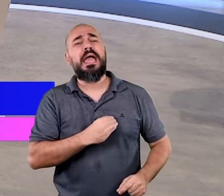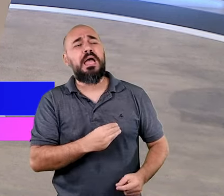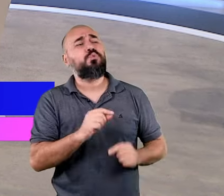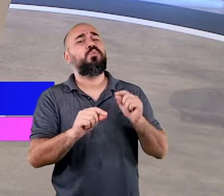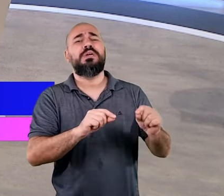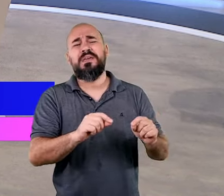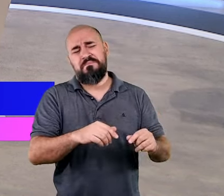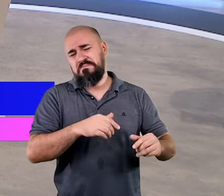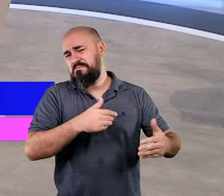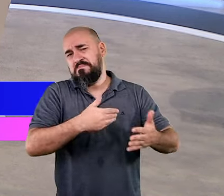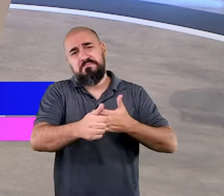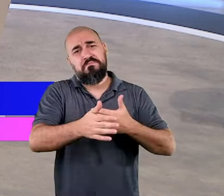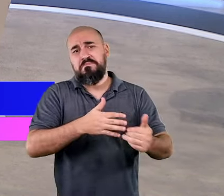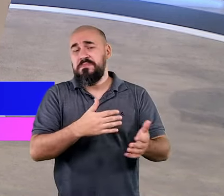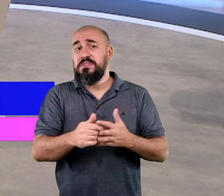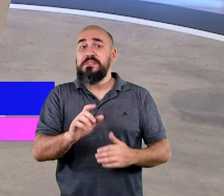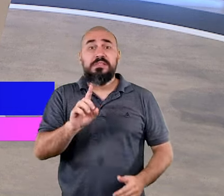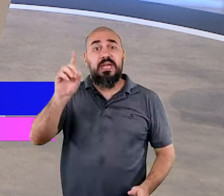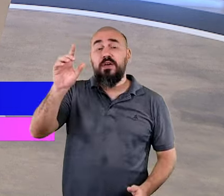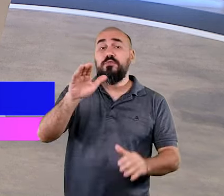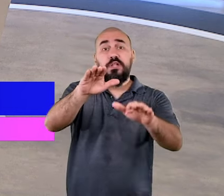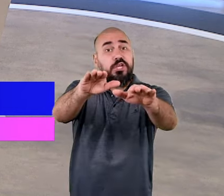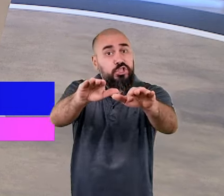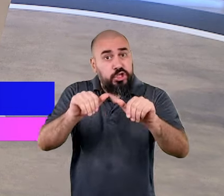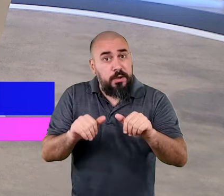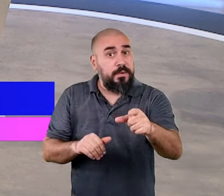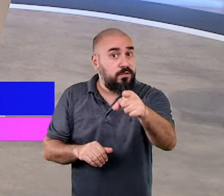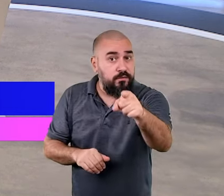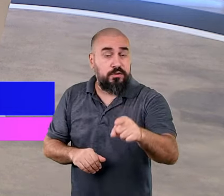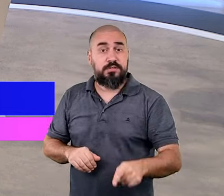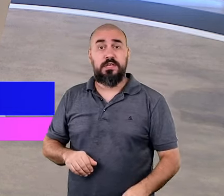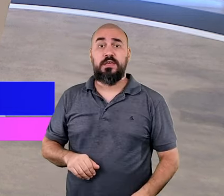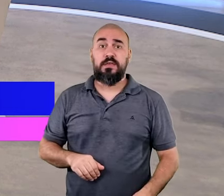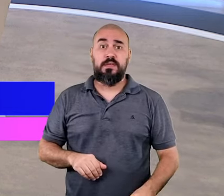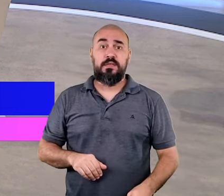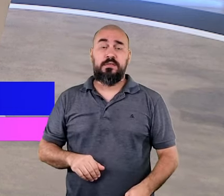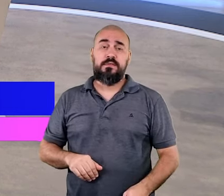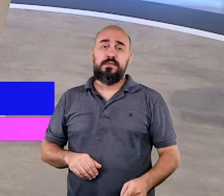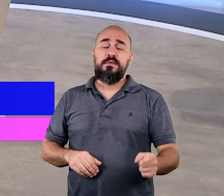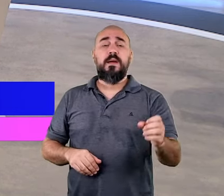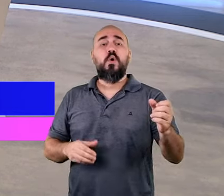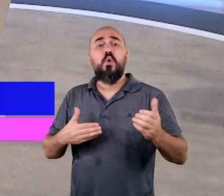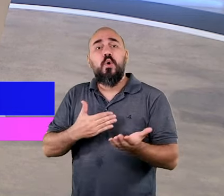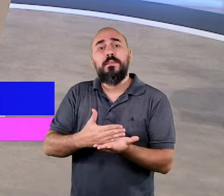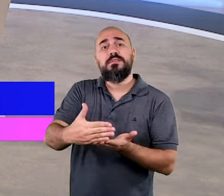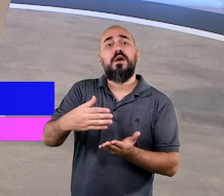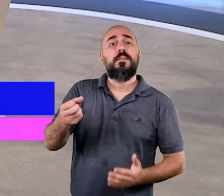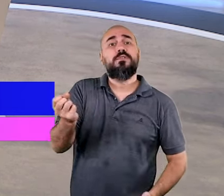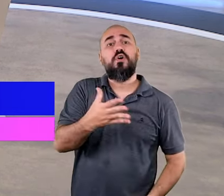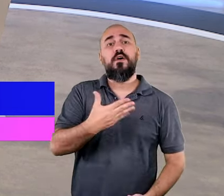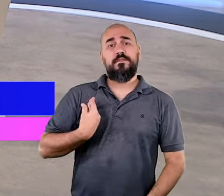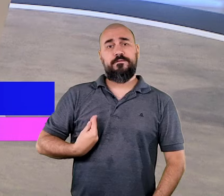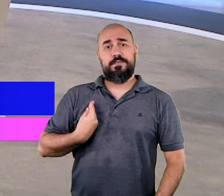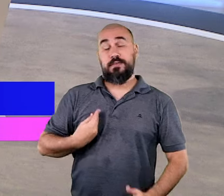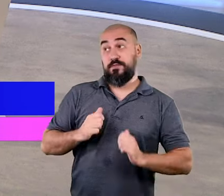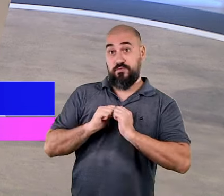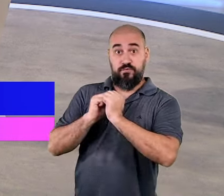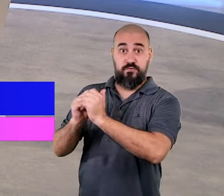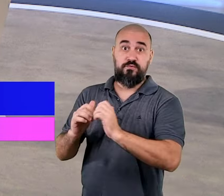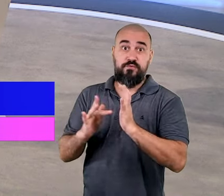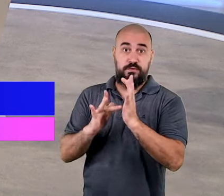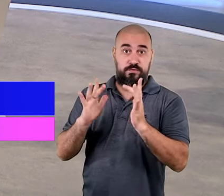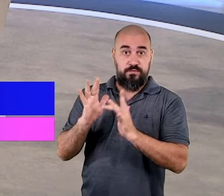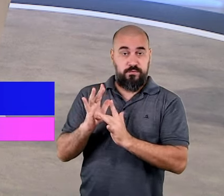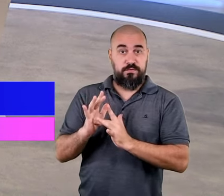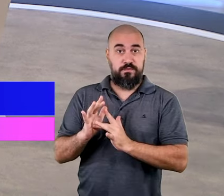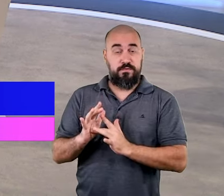que a partir de agora, Deus está no seu coração e você pode começar uma nova vida. Uma nova vida ao lado do Senhor é